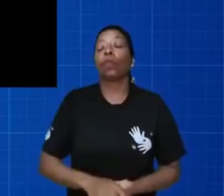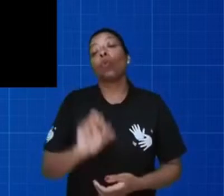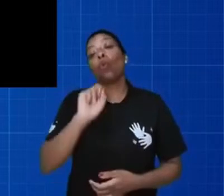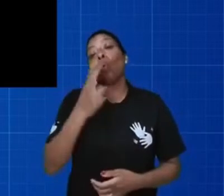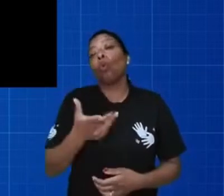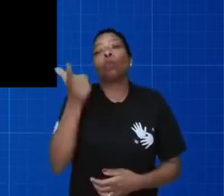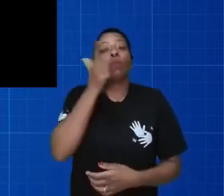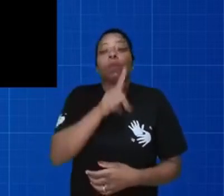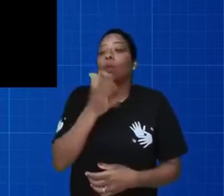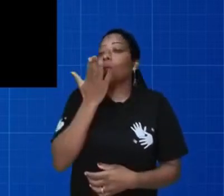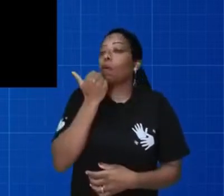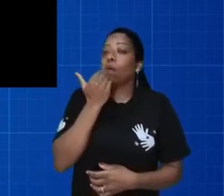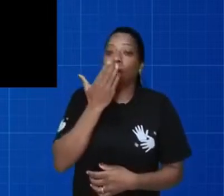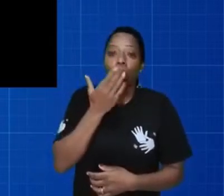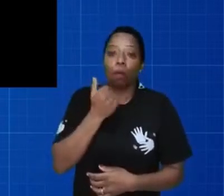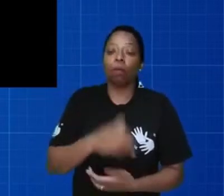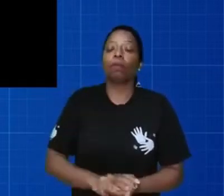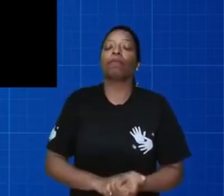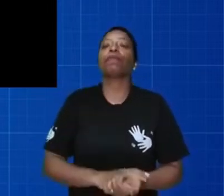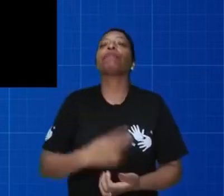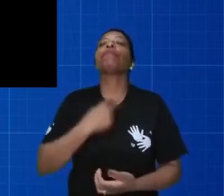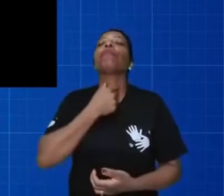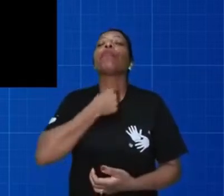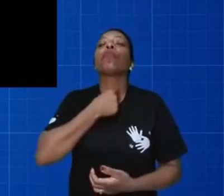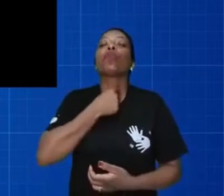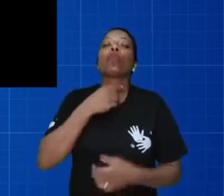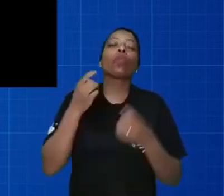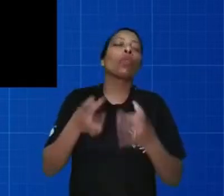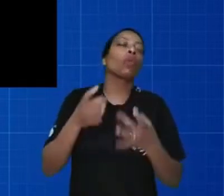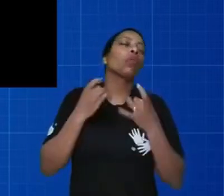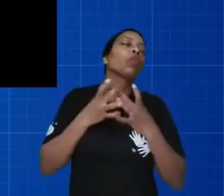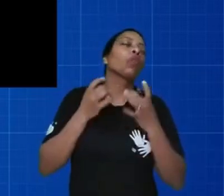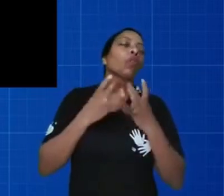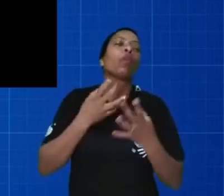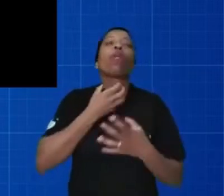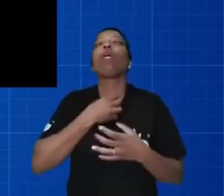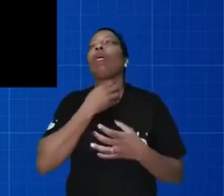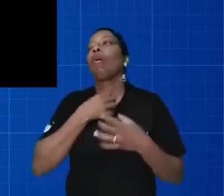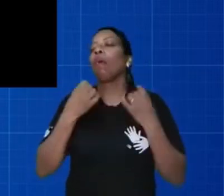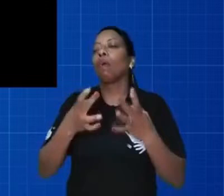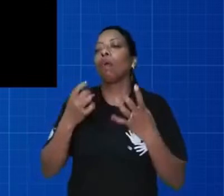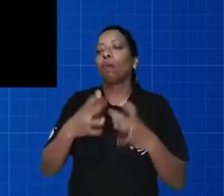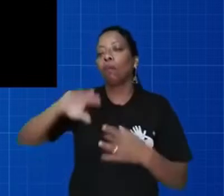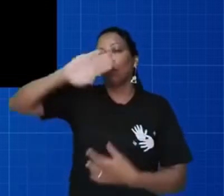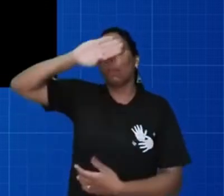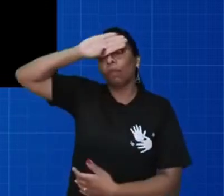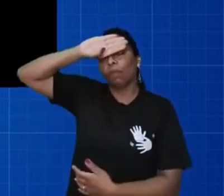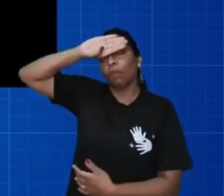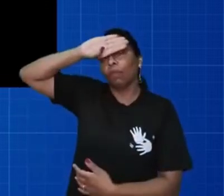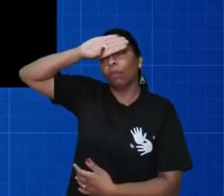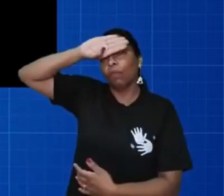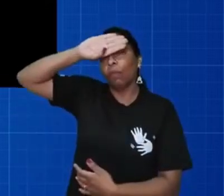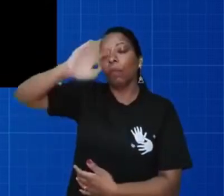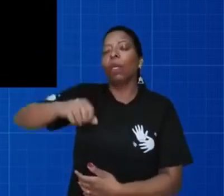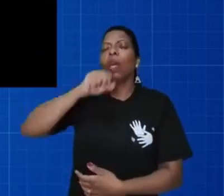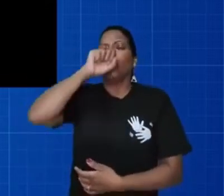de apetite, mais uma vez a dor de garganta, reforçando aqui na criança, né, febre, espirros, dor de cabeça, e aqui trago